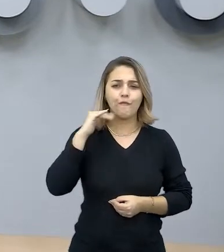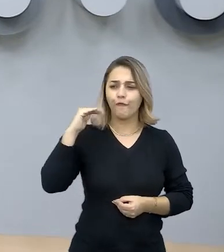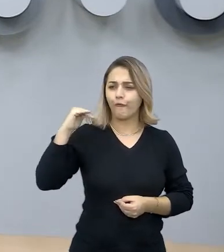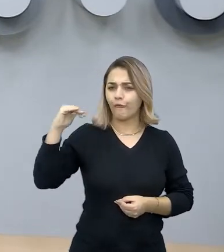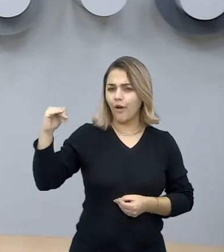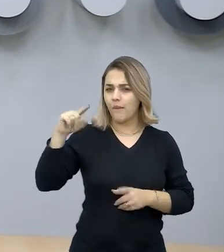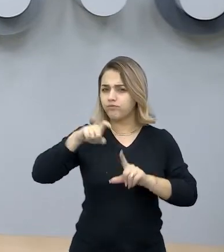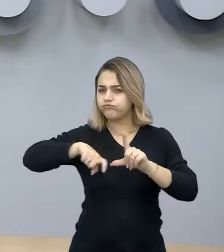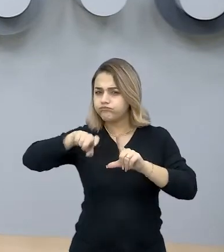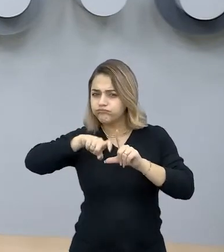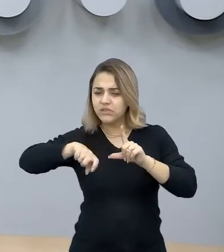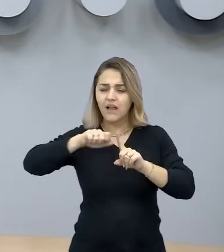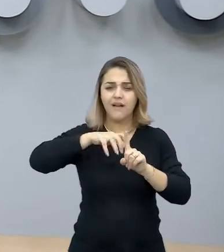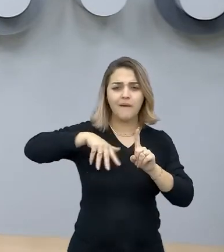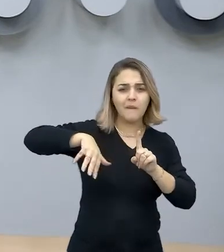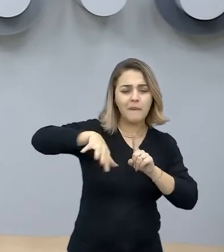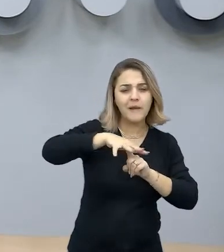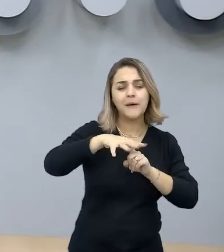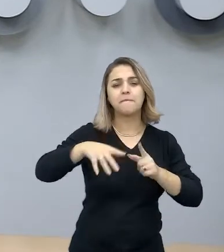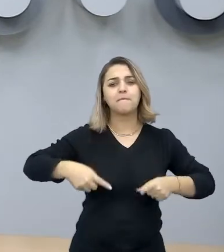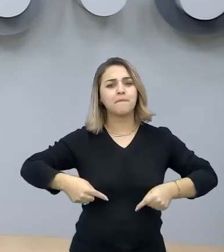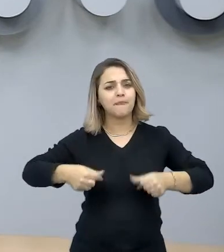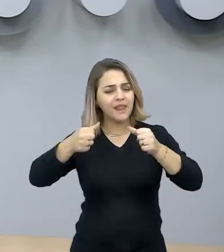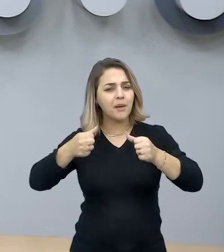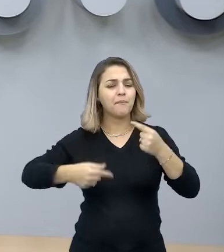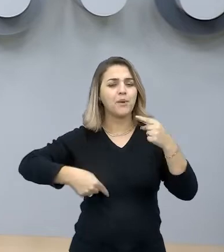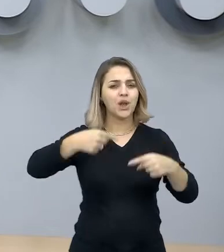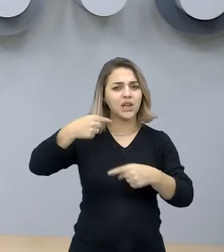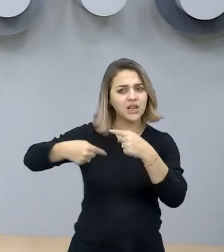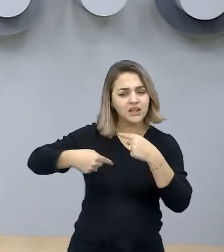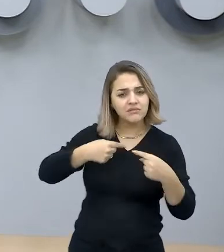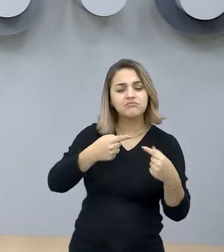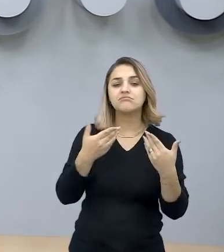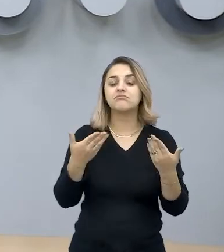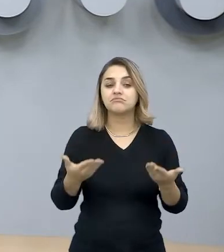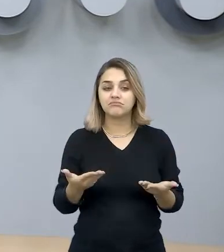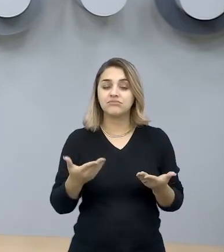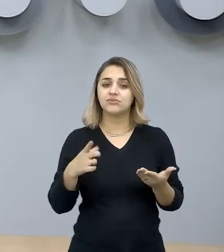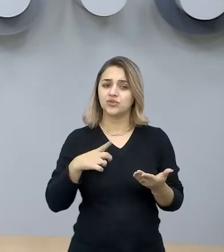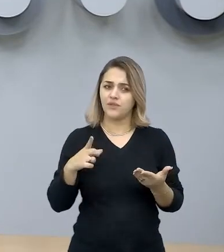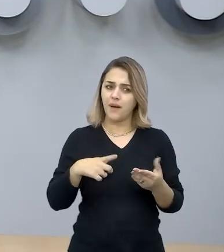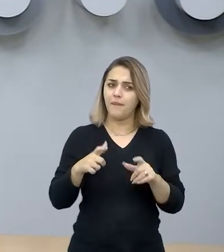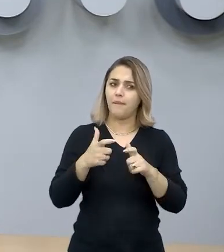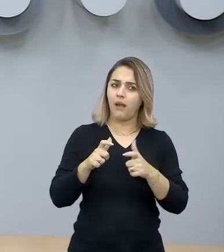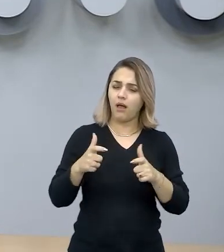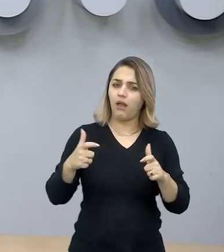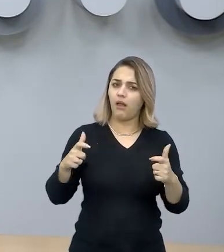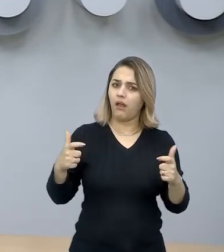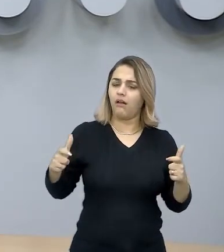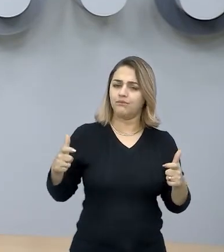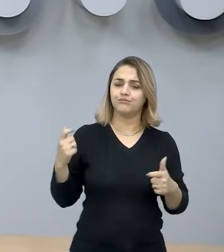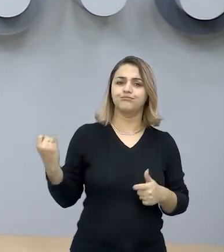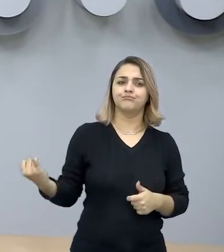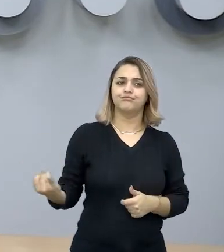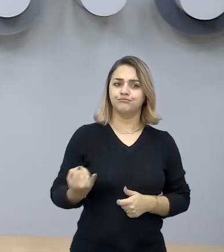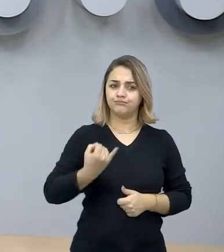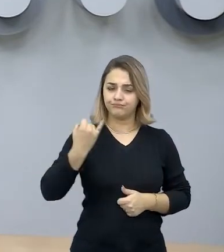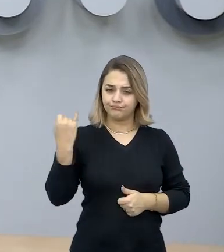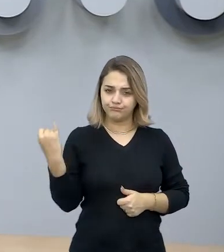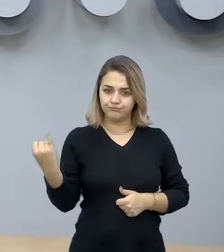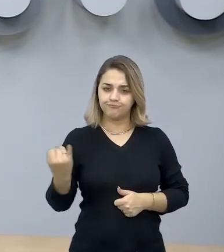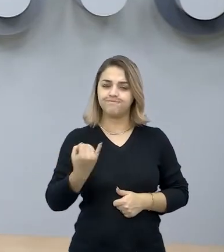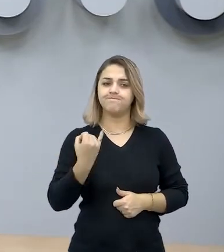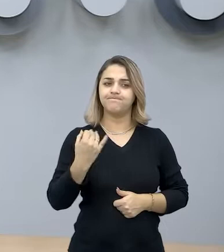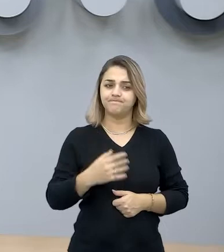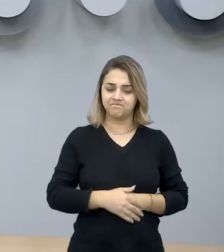digital, social, econômico, político, né? E que vem ganhando cada vez mais importância e relevância no